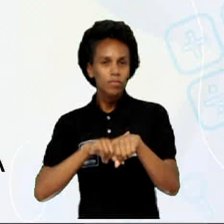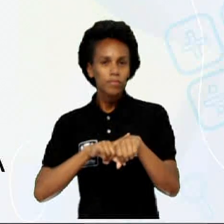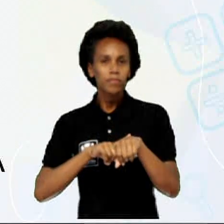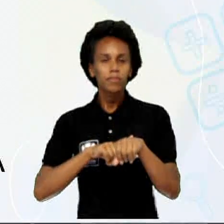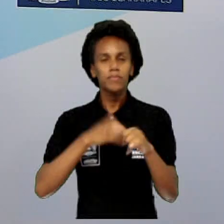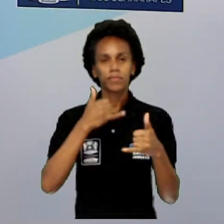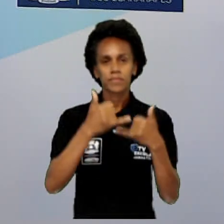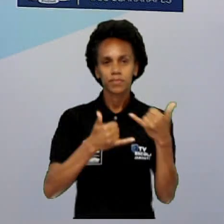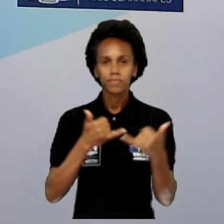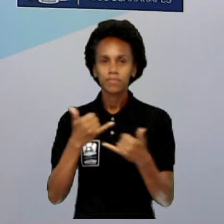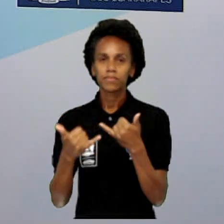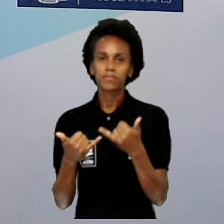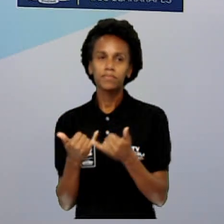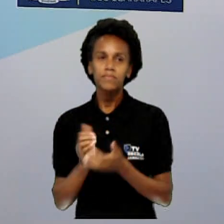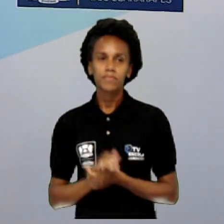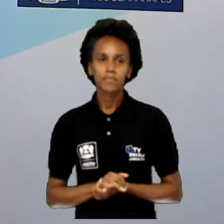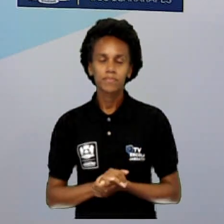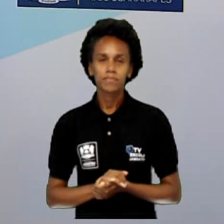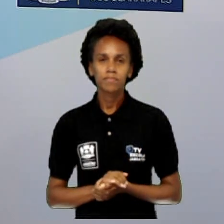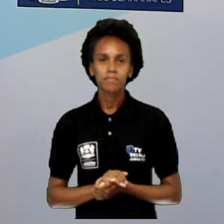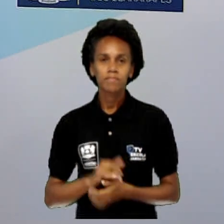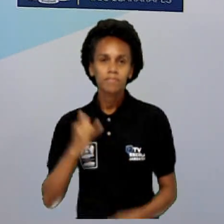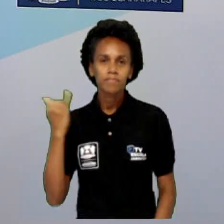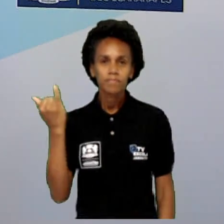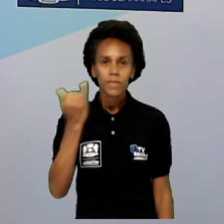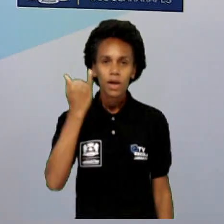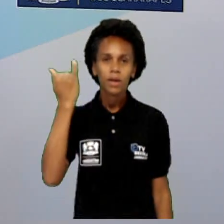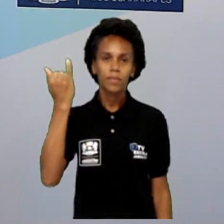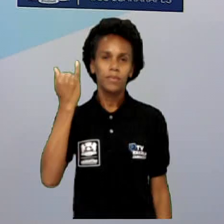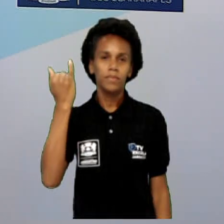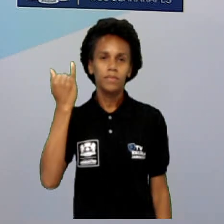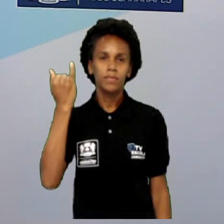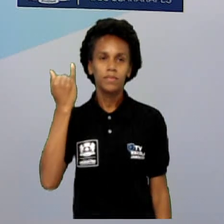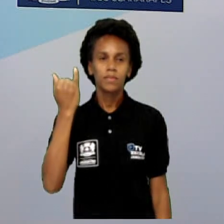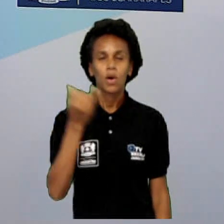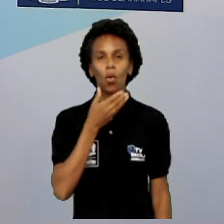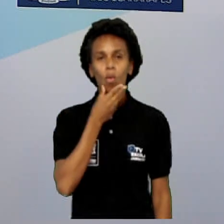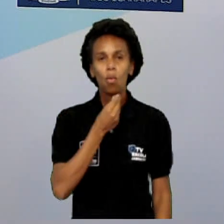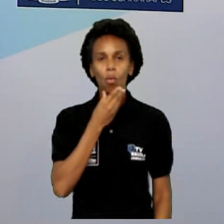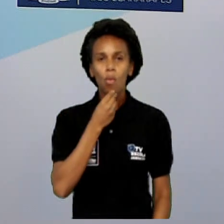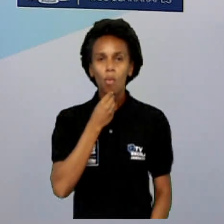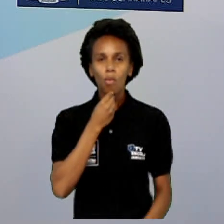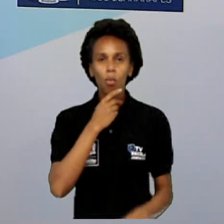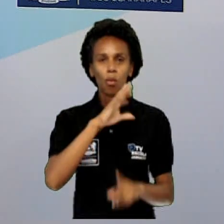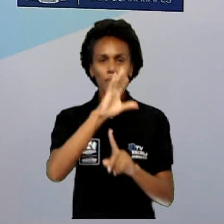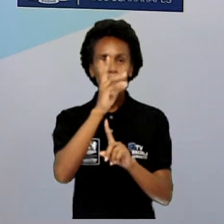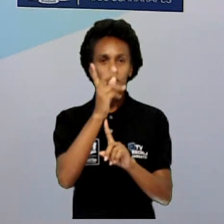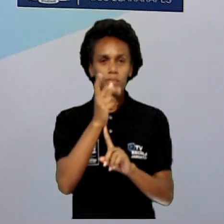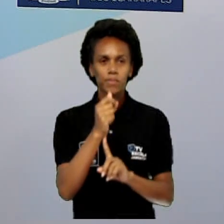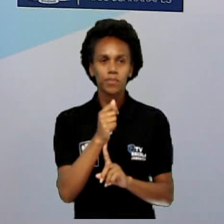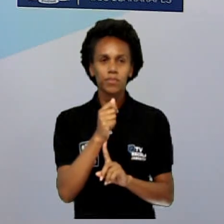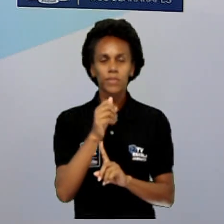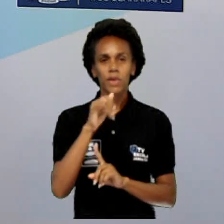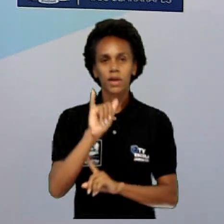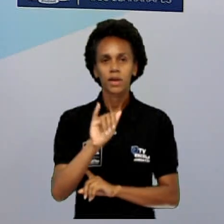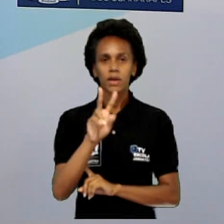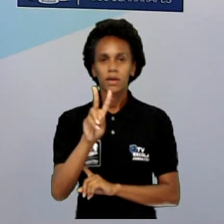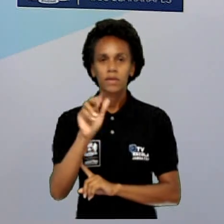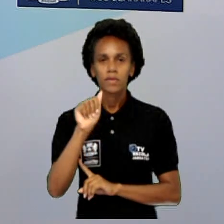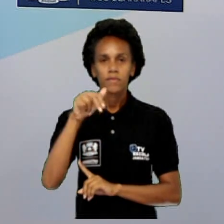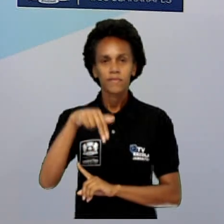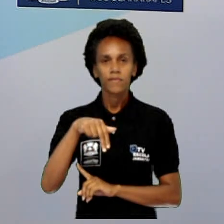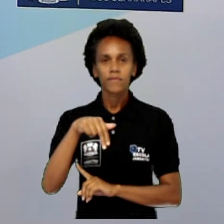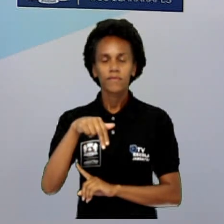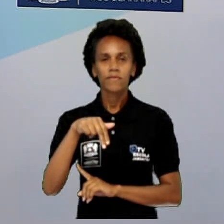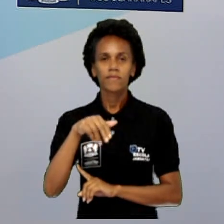tão importante que até o artista Ivan Cruz, ele retrata em muitas das suas obras as brincadeiras